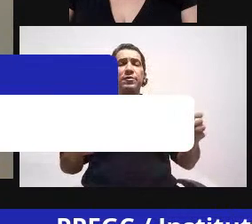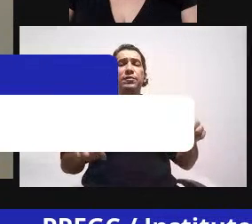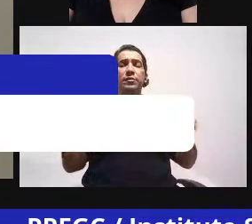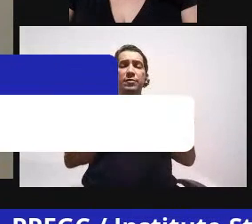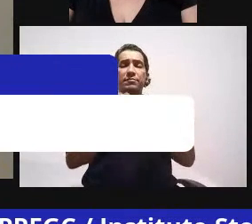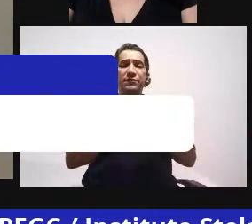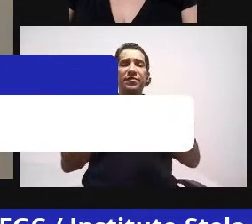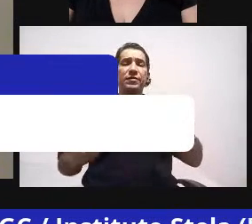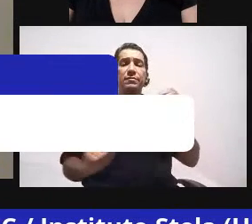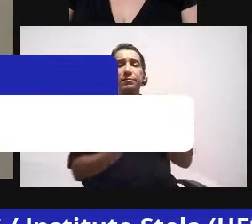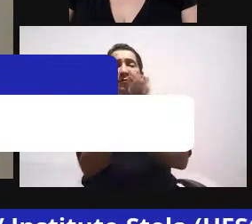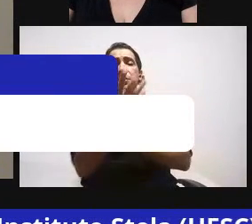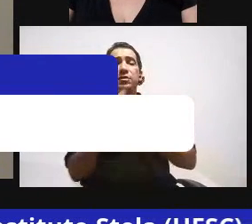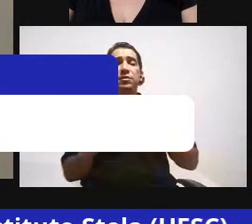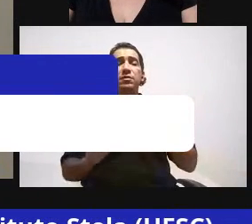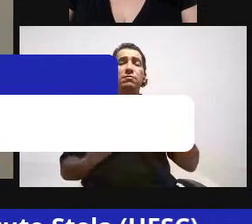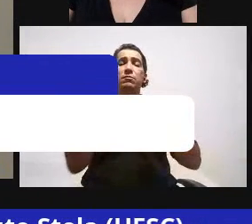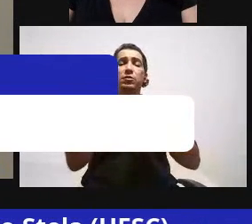fundição, forramento,